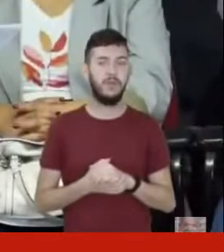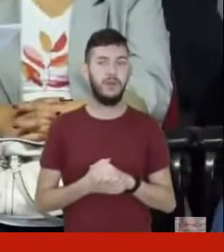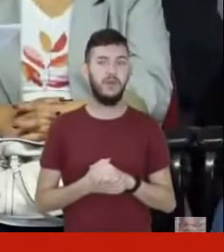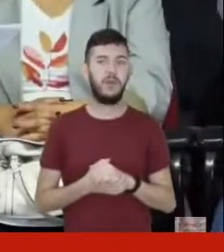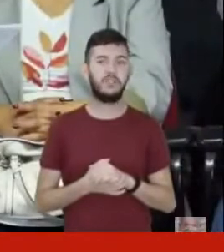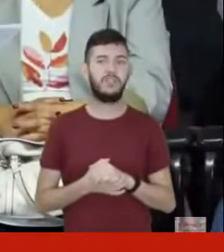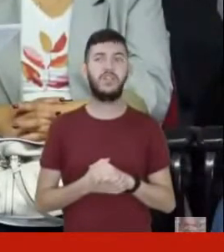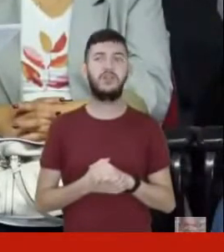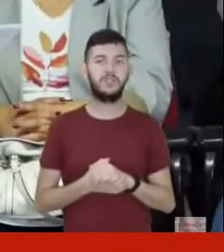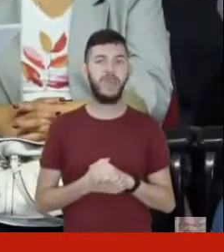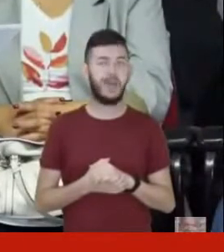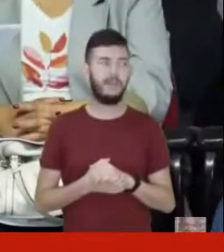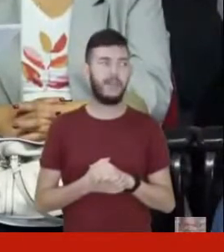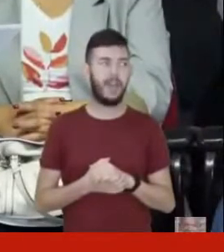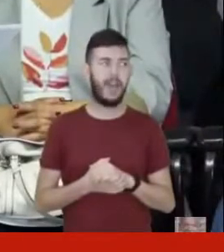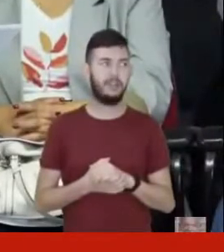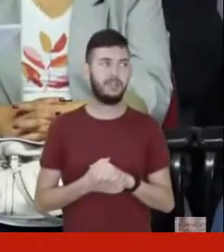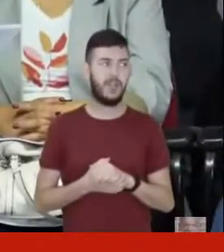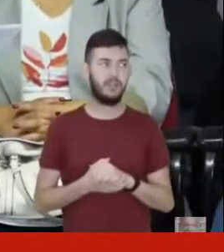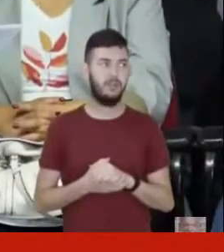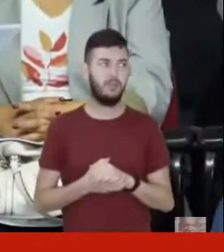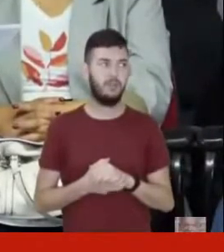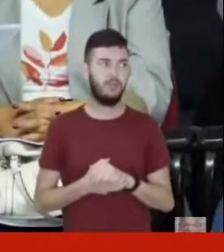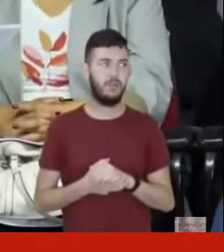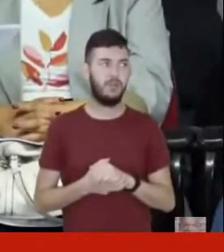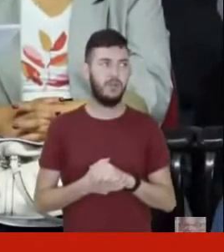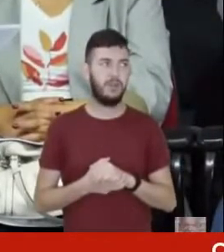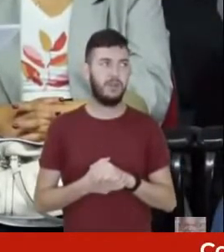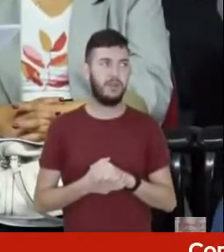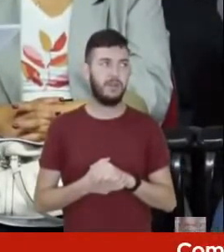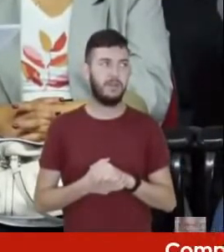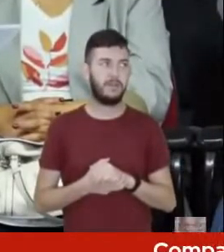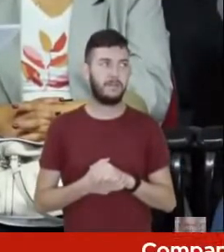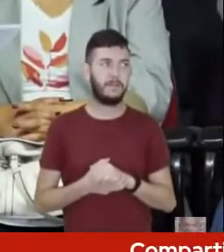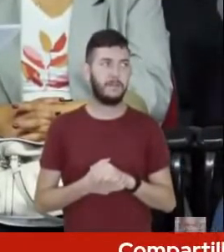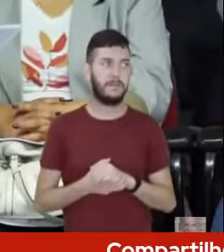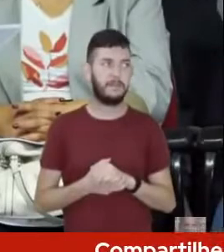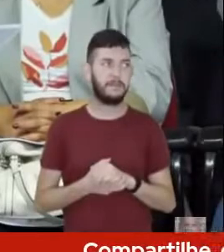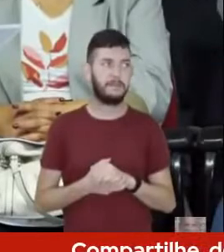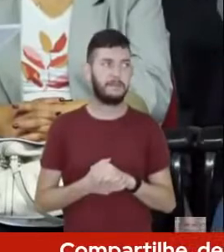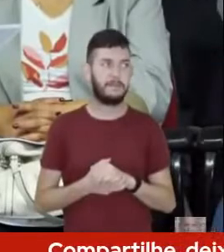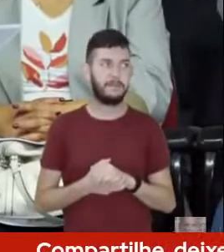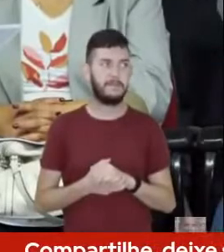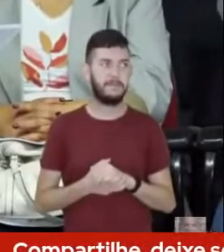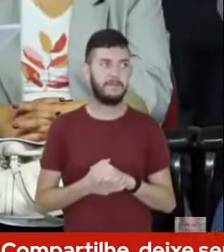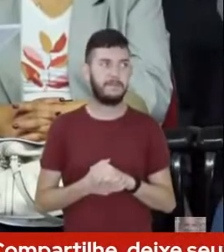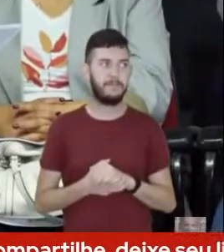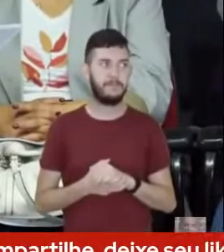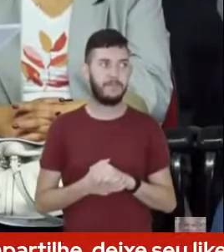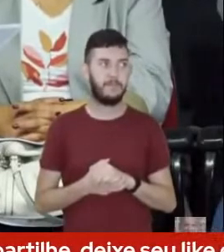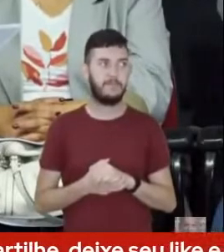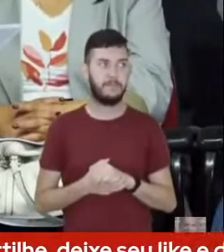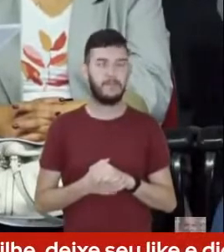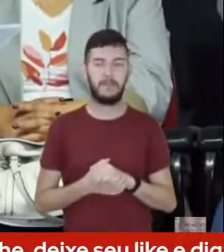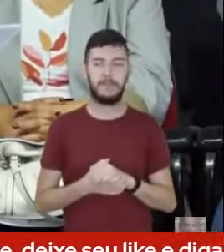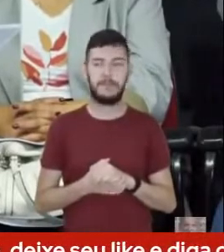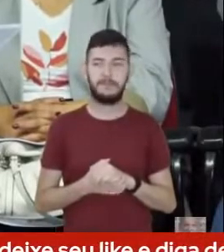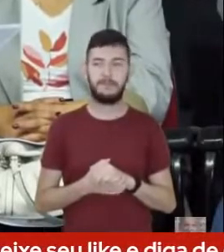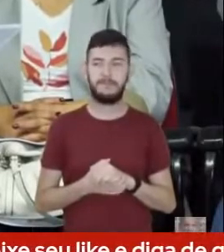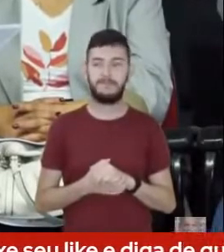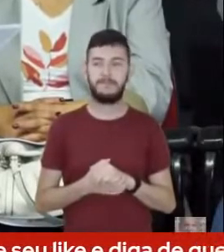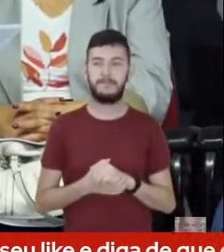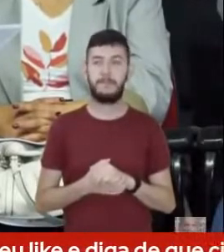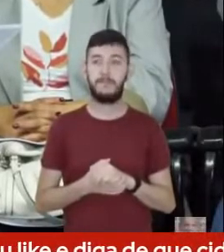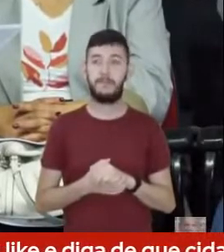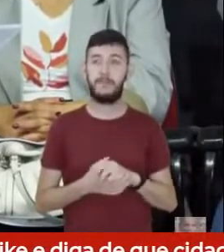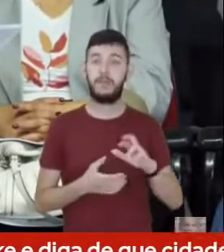posições da nossa central, nosso planejamento. E hoje a ideia é de chamar uma representação das bases da